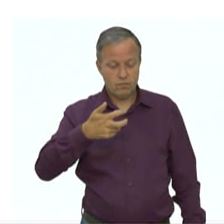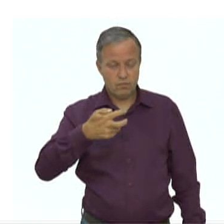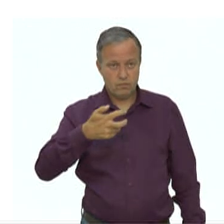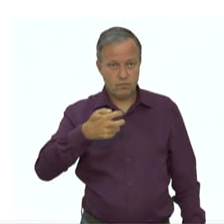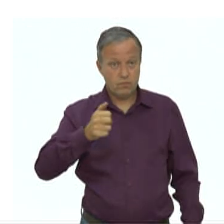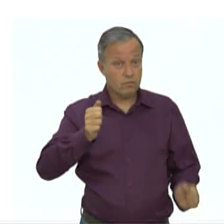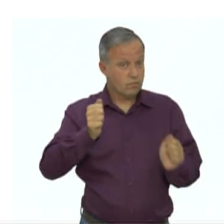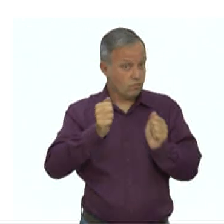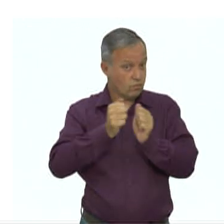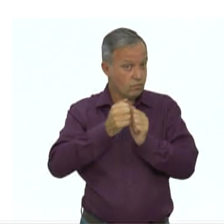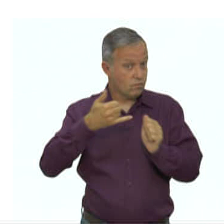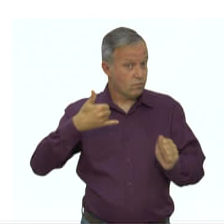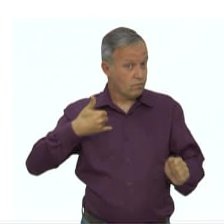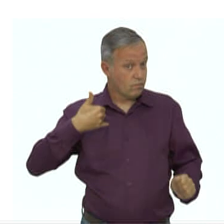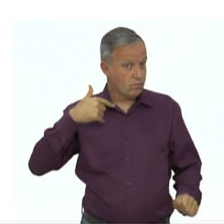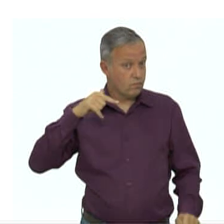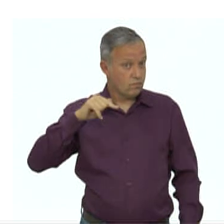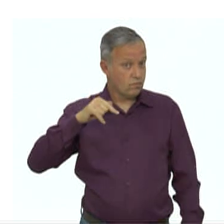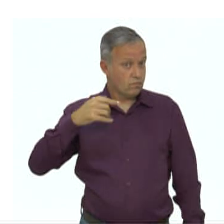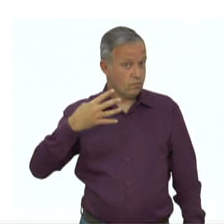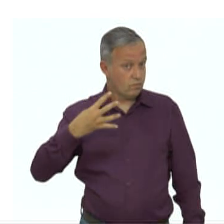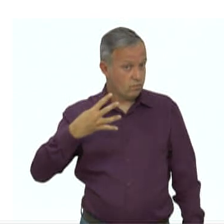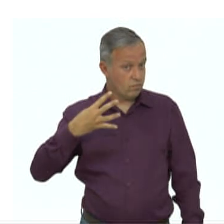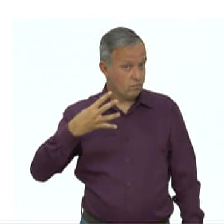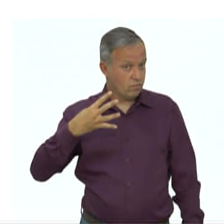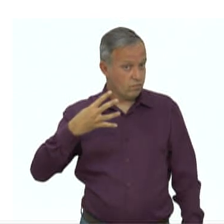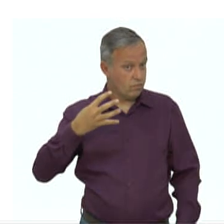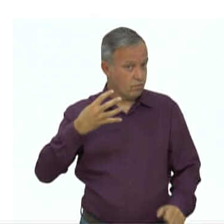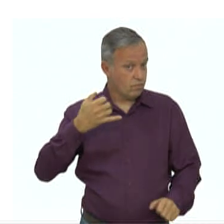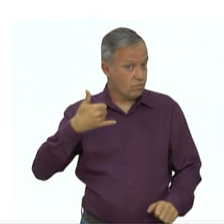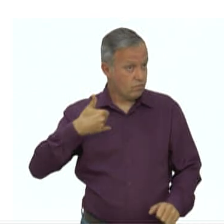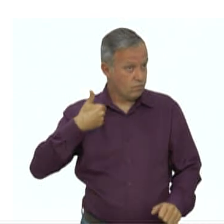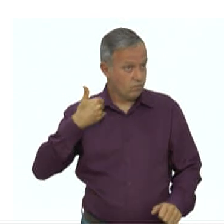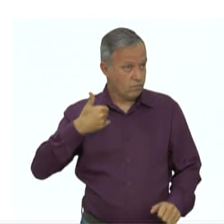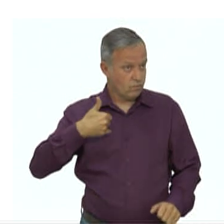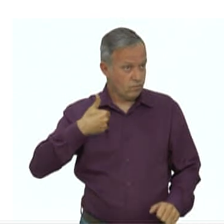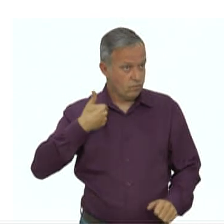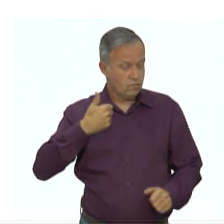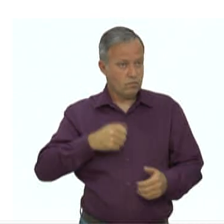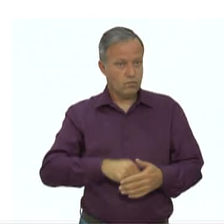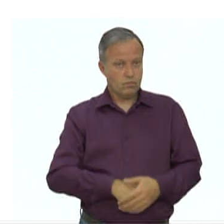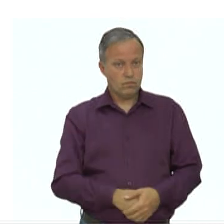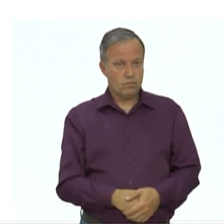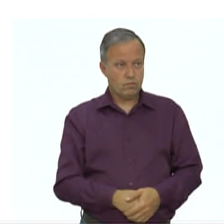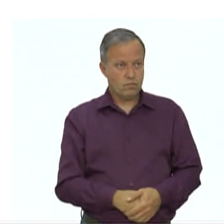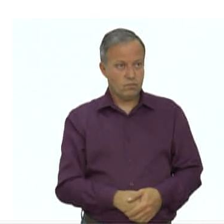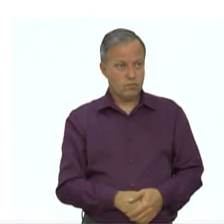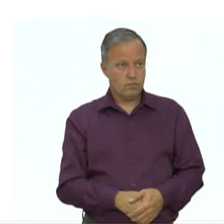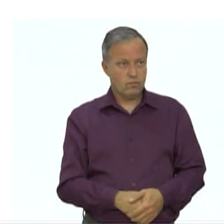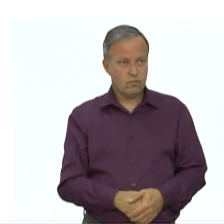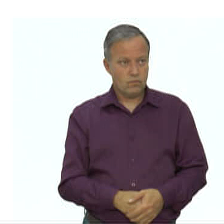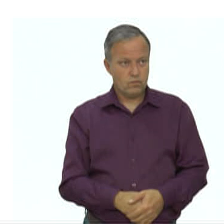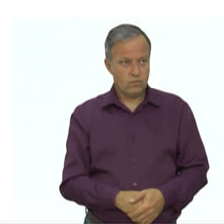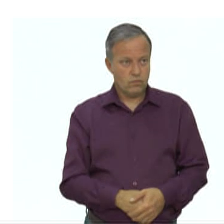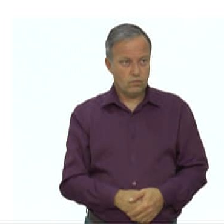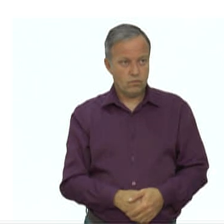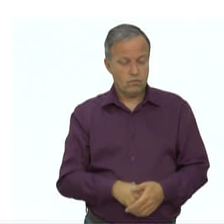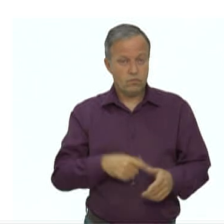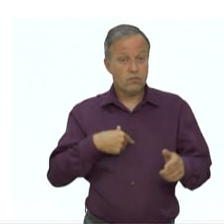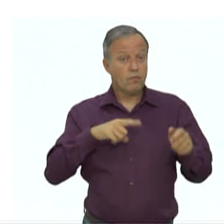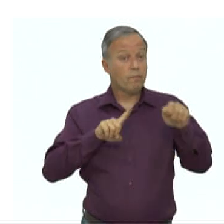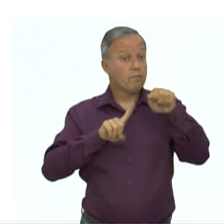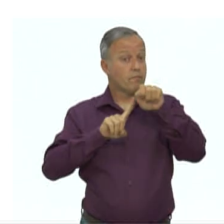com 74 anos, não chegou a completar 75. Ele morreu em